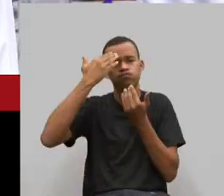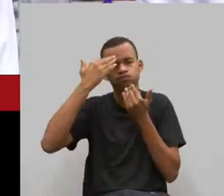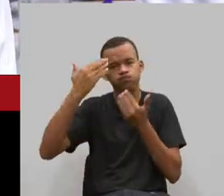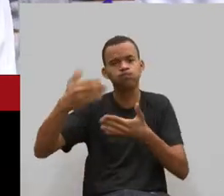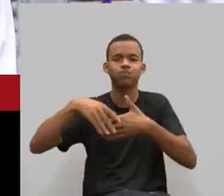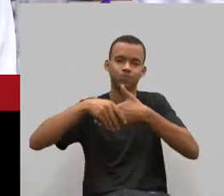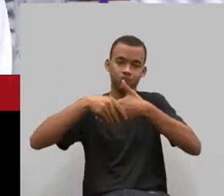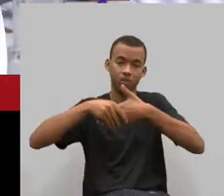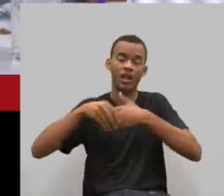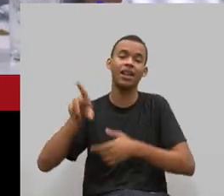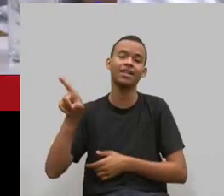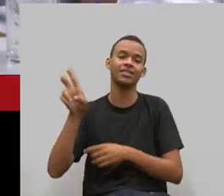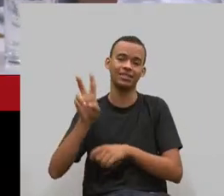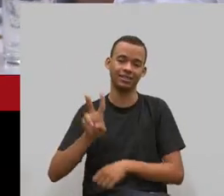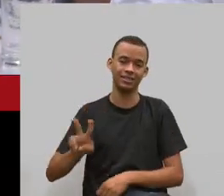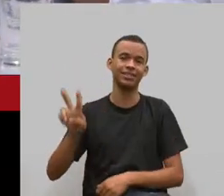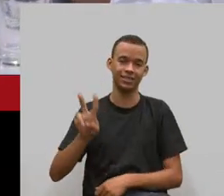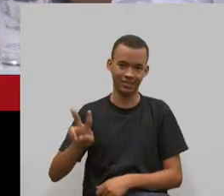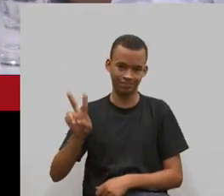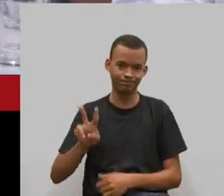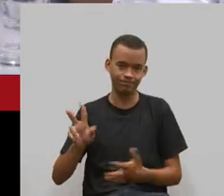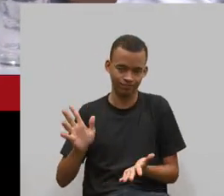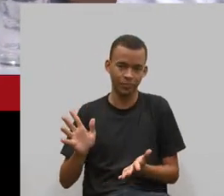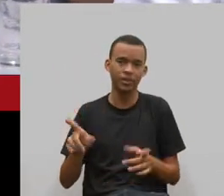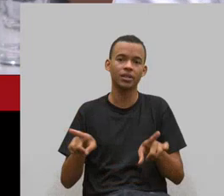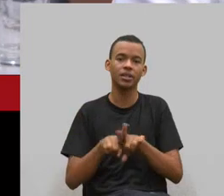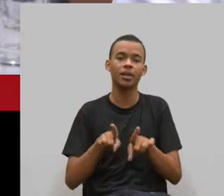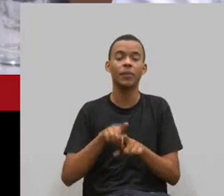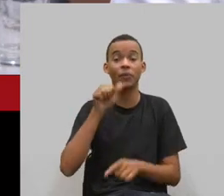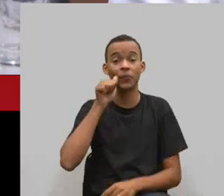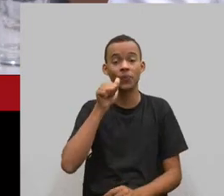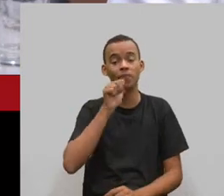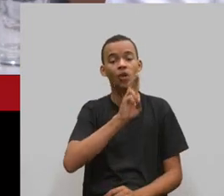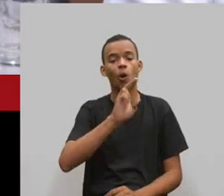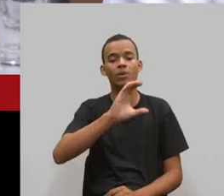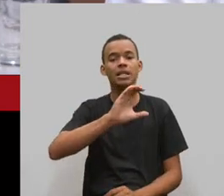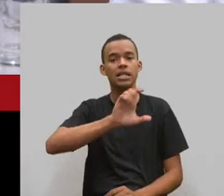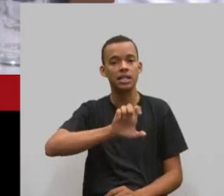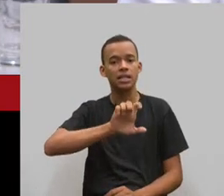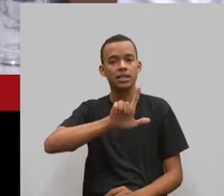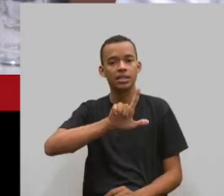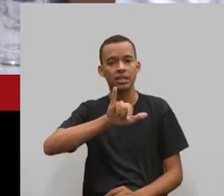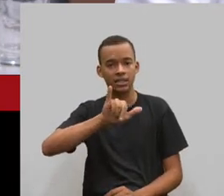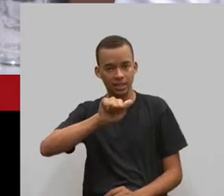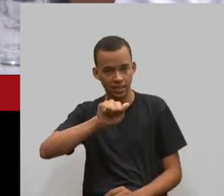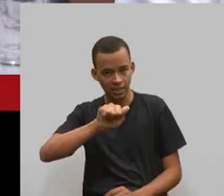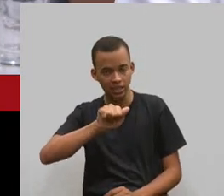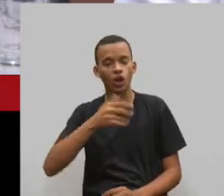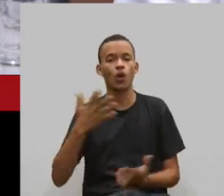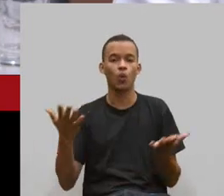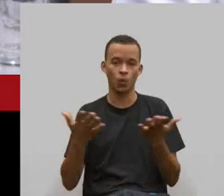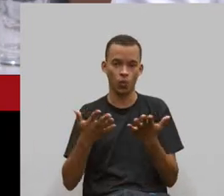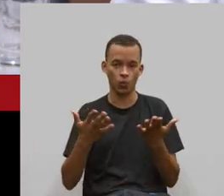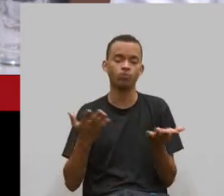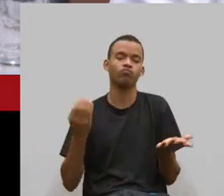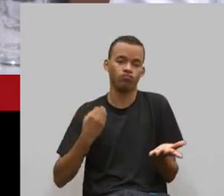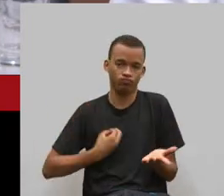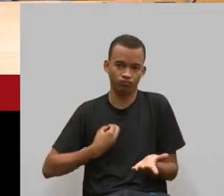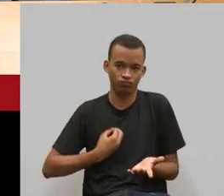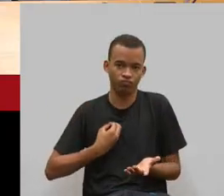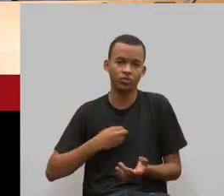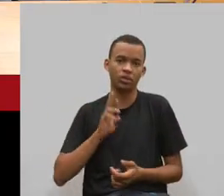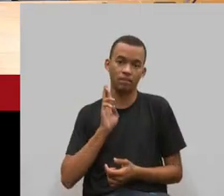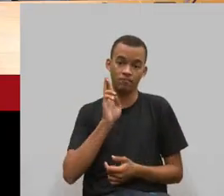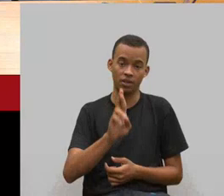também a Cecília deu que vem representando a nossa secretária de Desenvolvimento Social Ana Rita que se encontra numa outra agenda mas que tá aqui muito